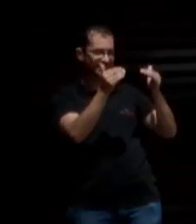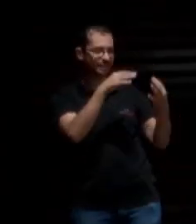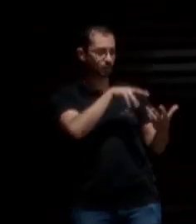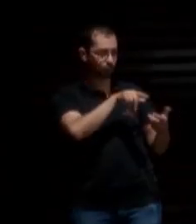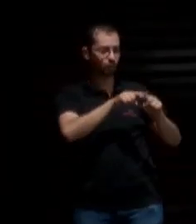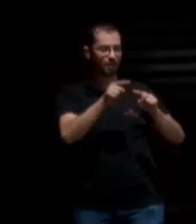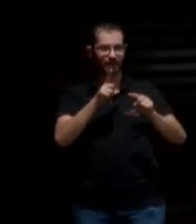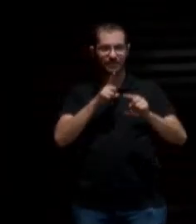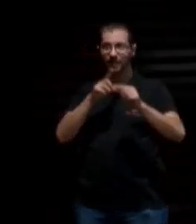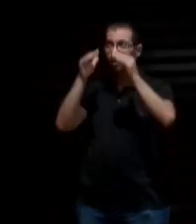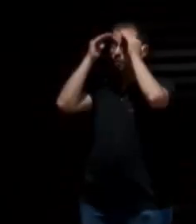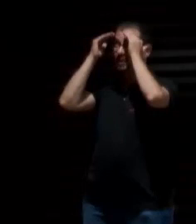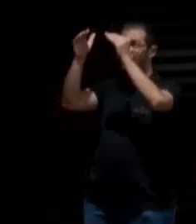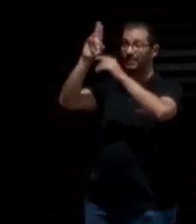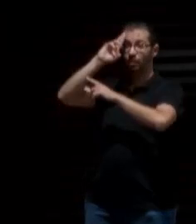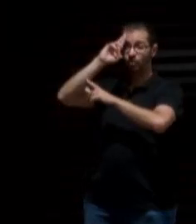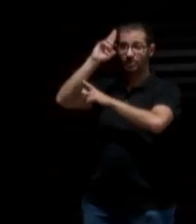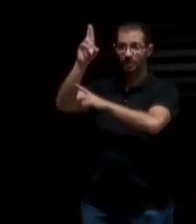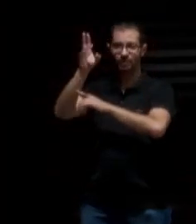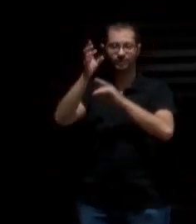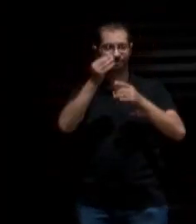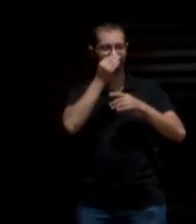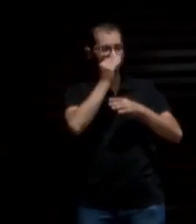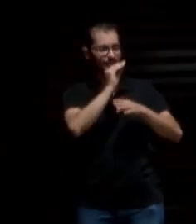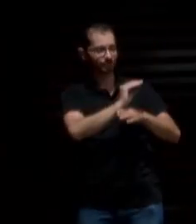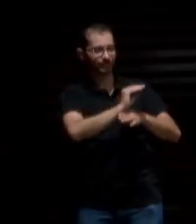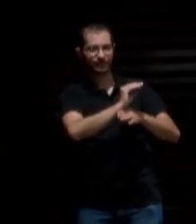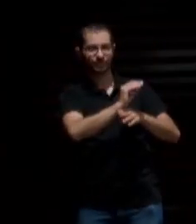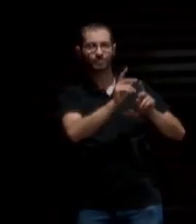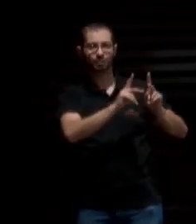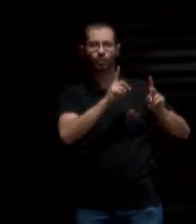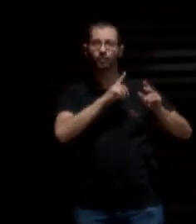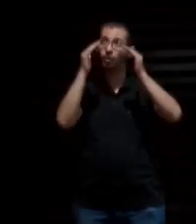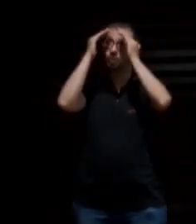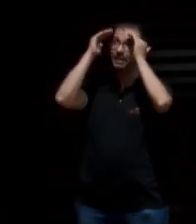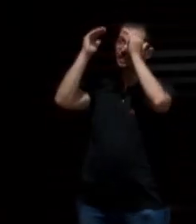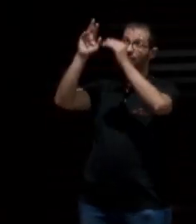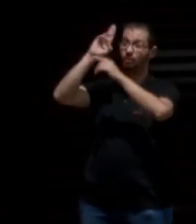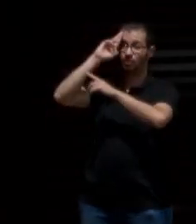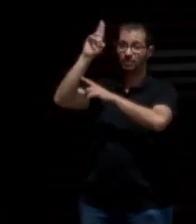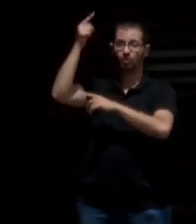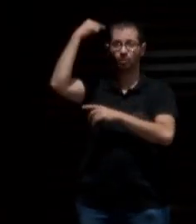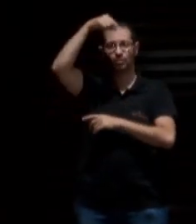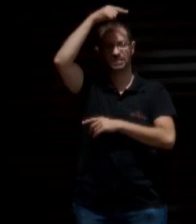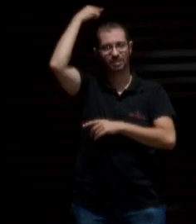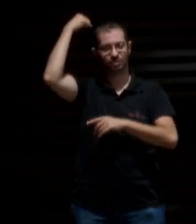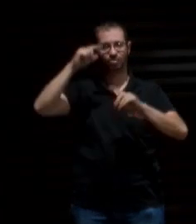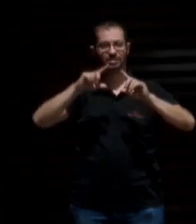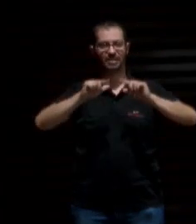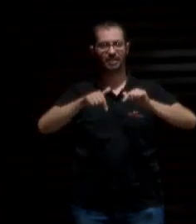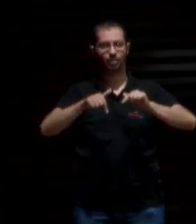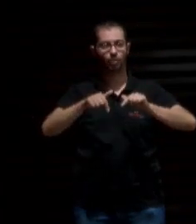purificando o seu povo da autoconfiança. O Santo de Israel. Os restantes